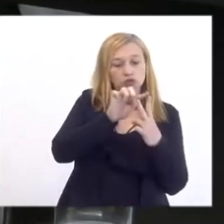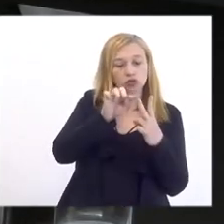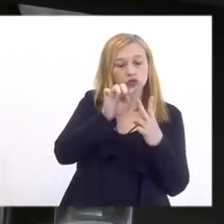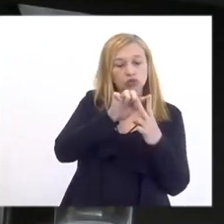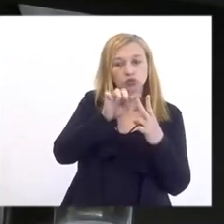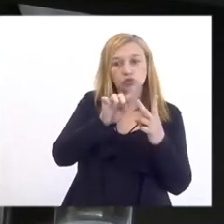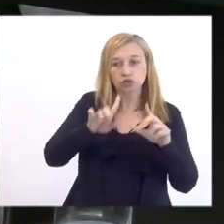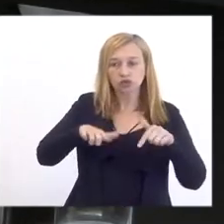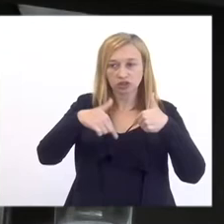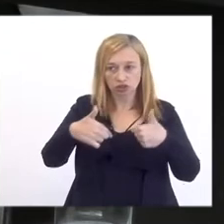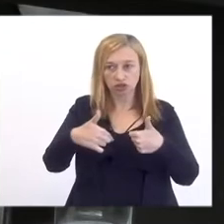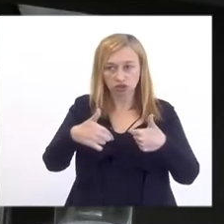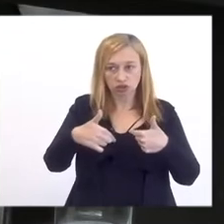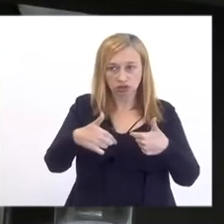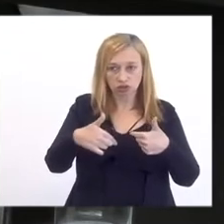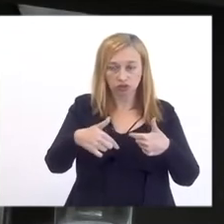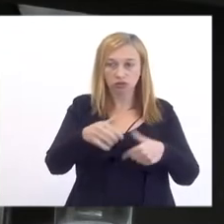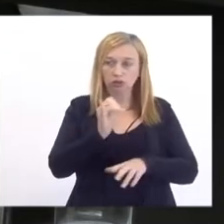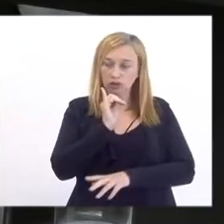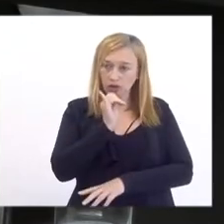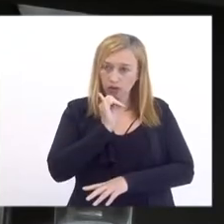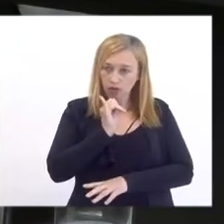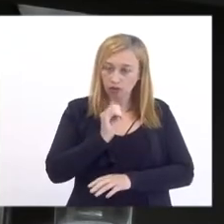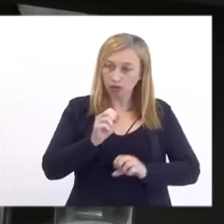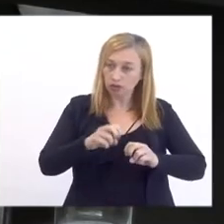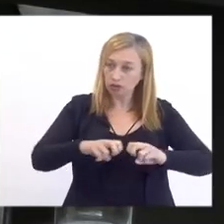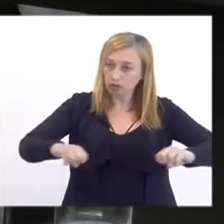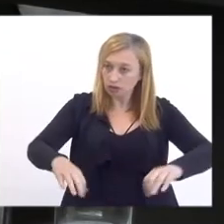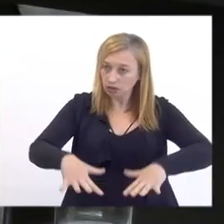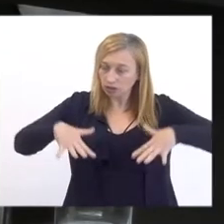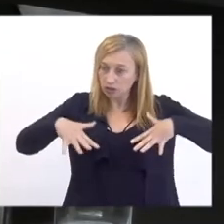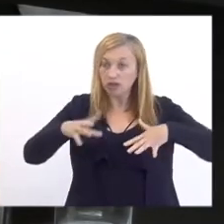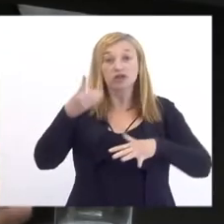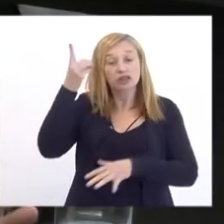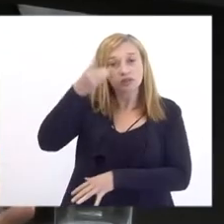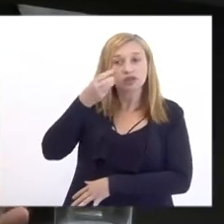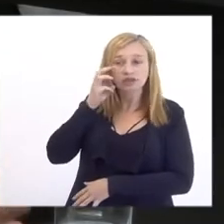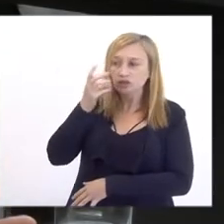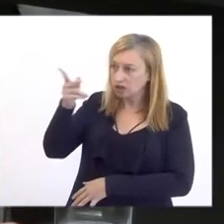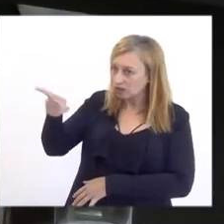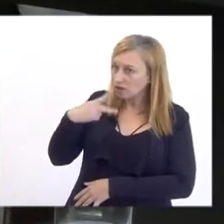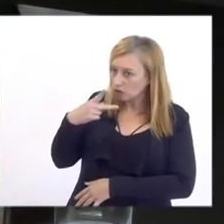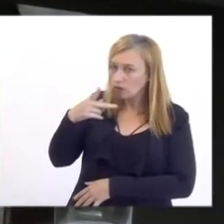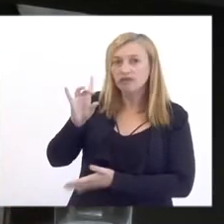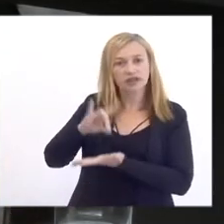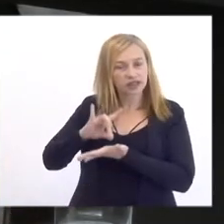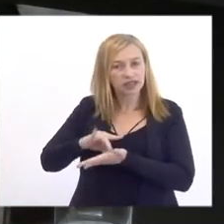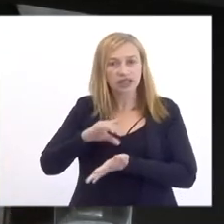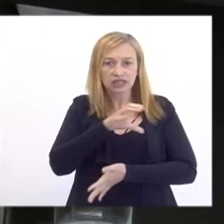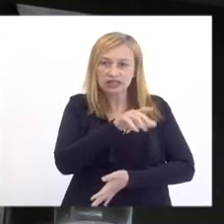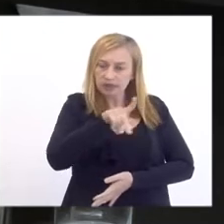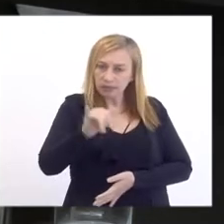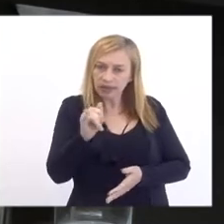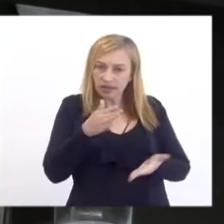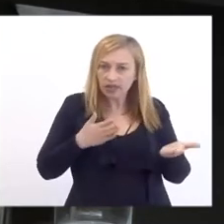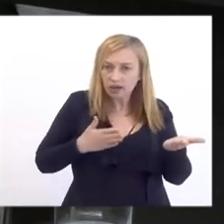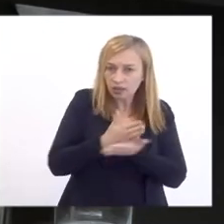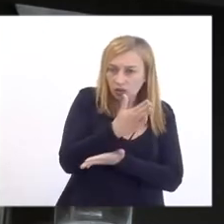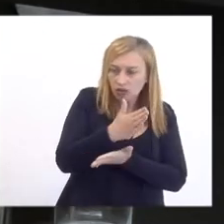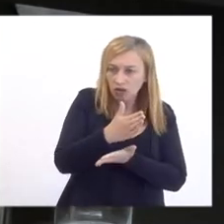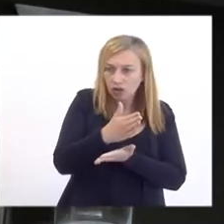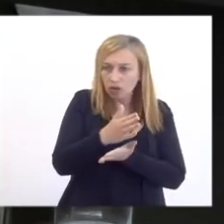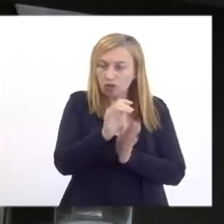de proceder em relação ao relatório. Em plenário, Valdec disse, é verdade. Na hora que a CPI aprova o